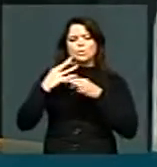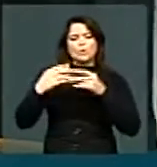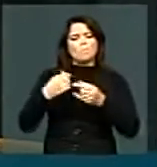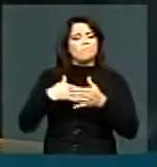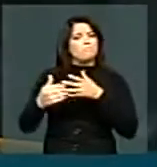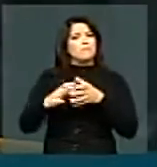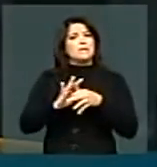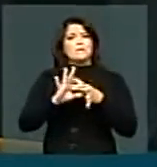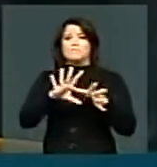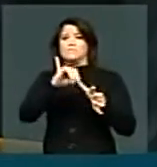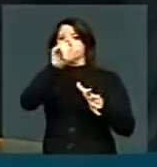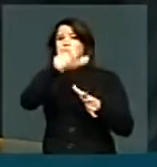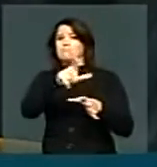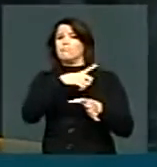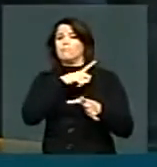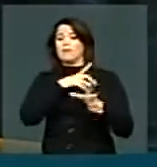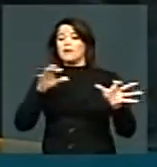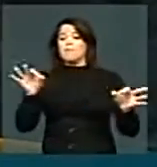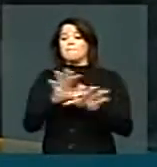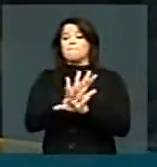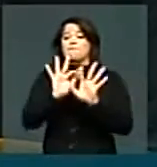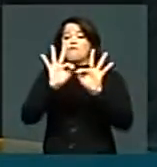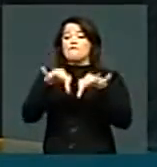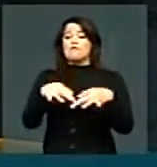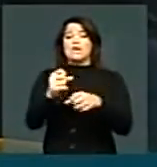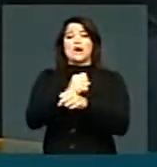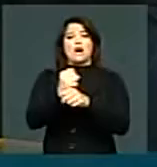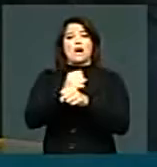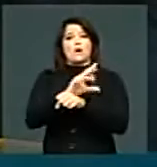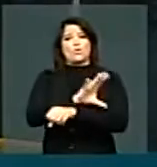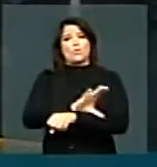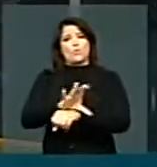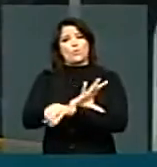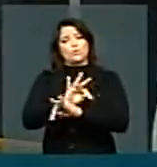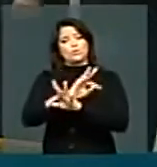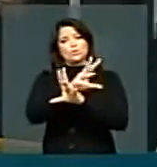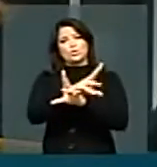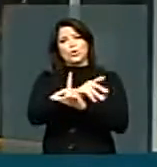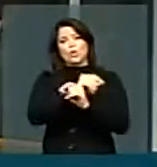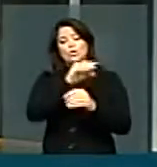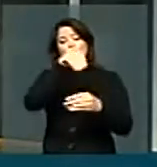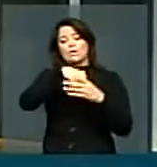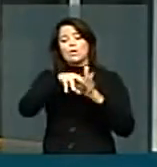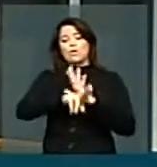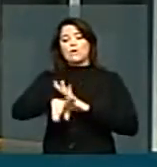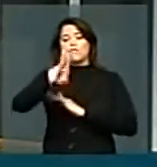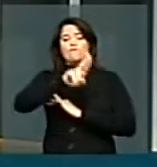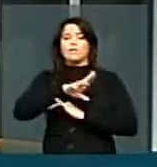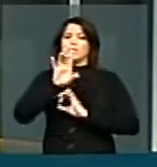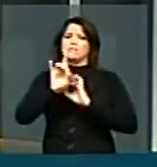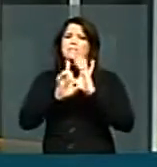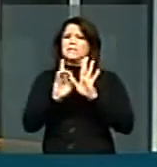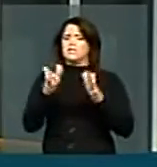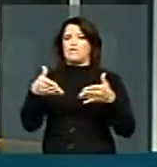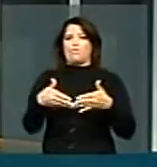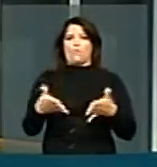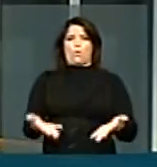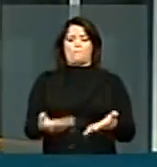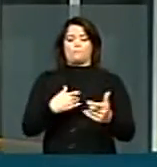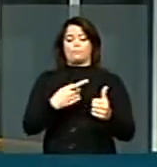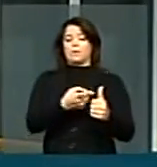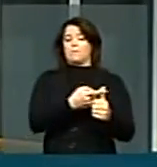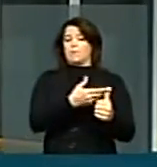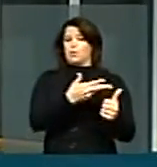independentemente de você ter terminado os seus anos de curso numa universidade em específico. Esse é um